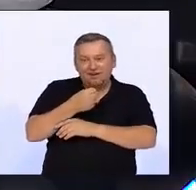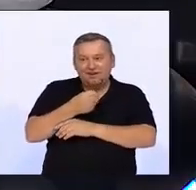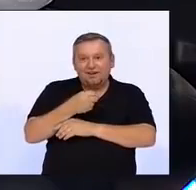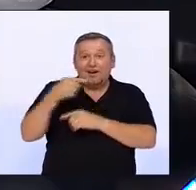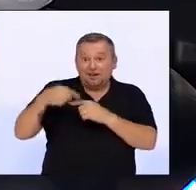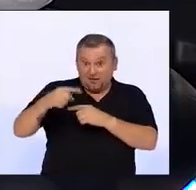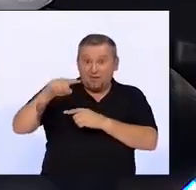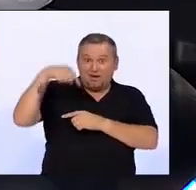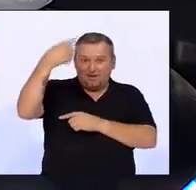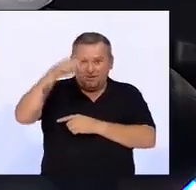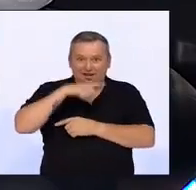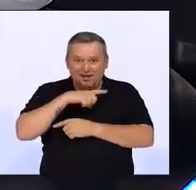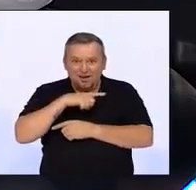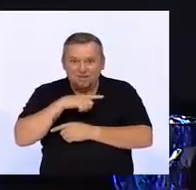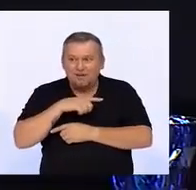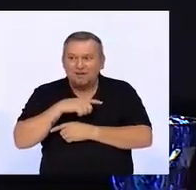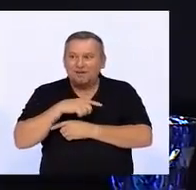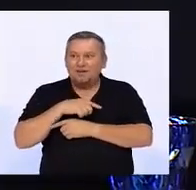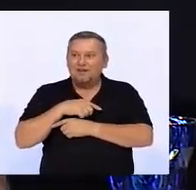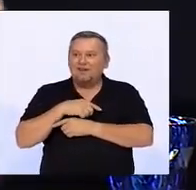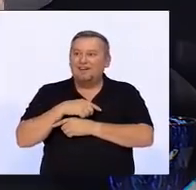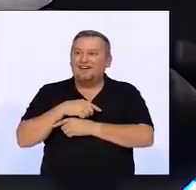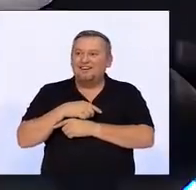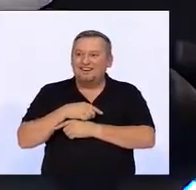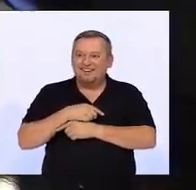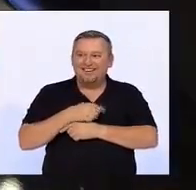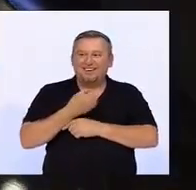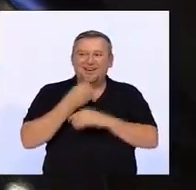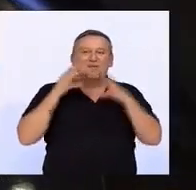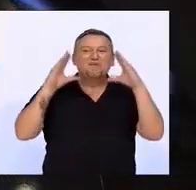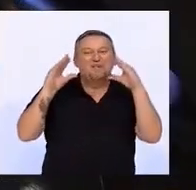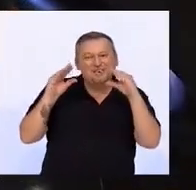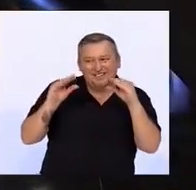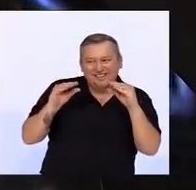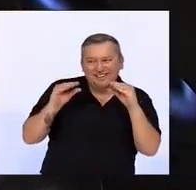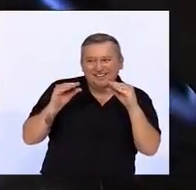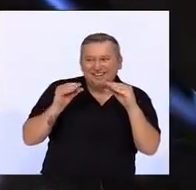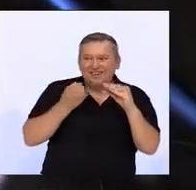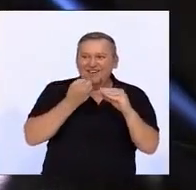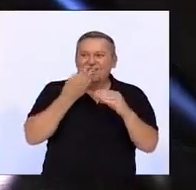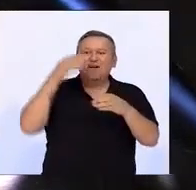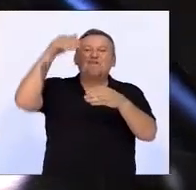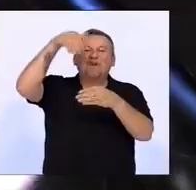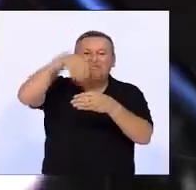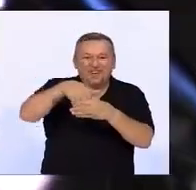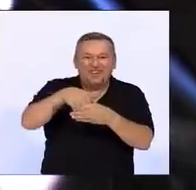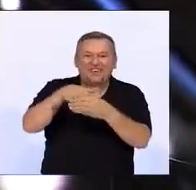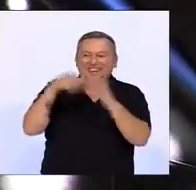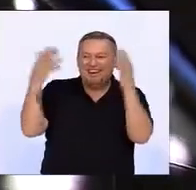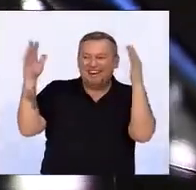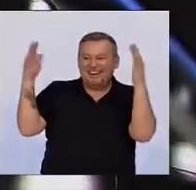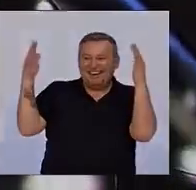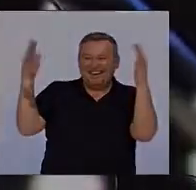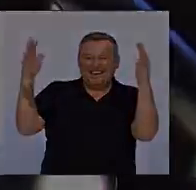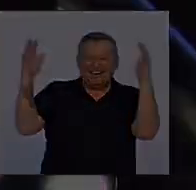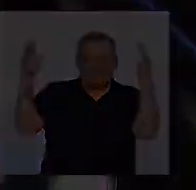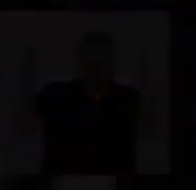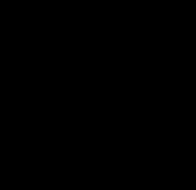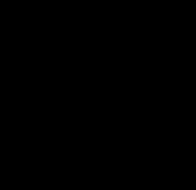Semana que vem tem mais. Então, boa noite e bom voto.